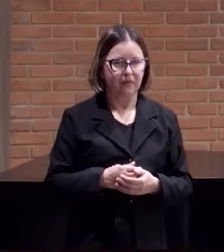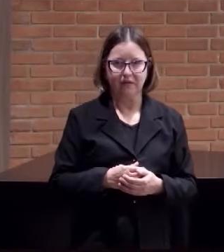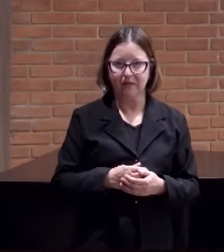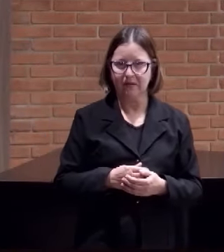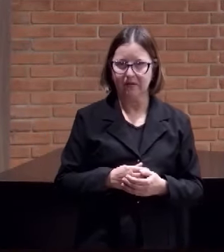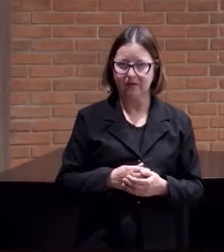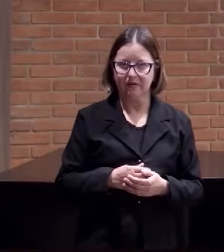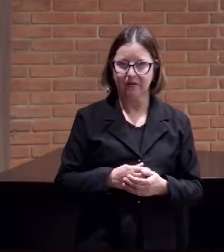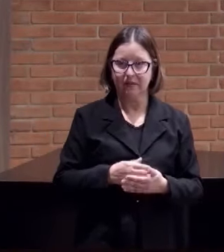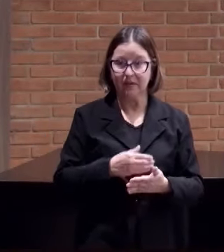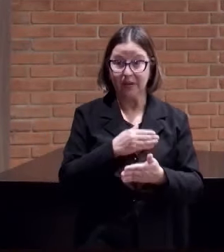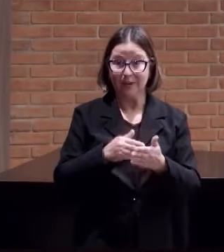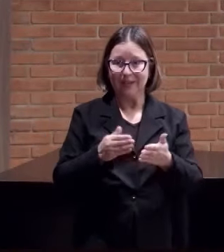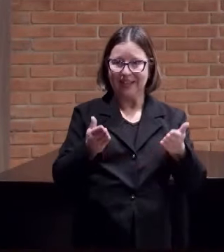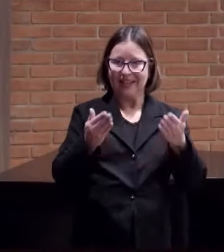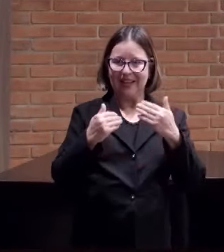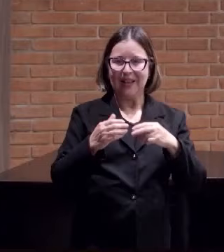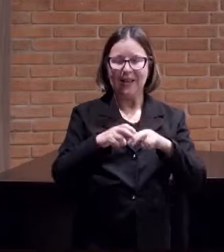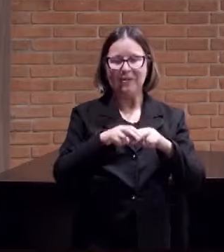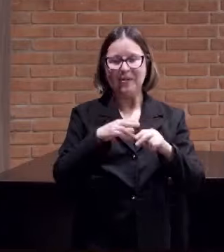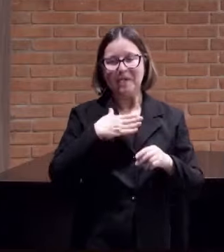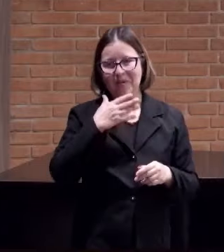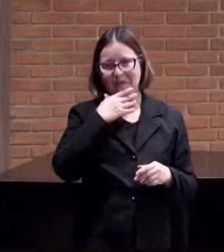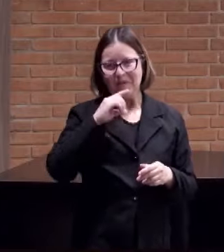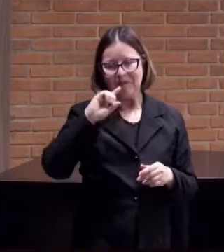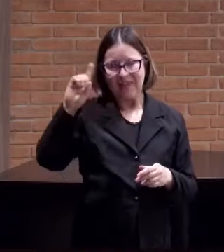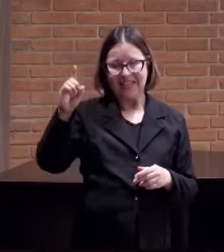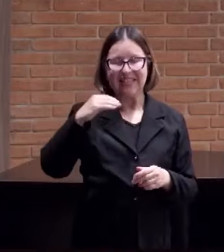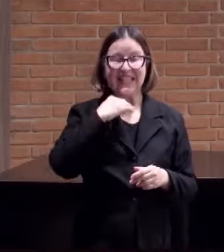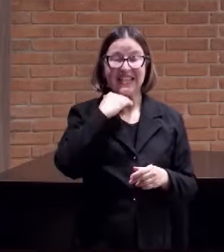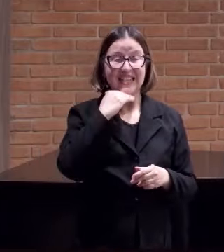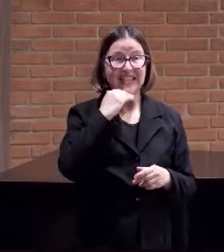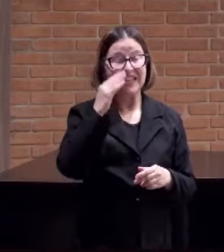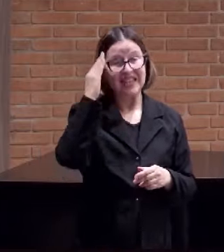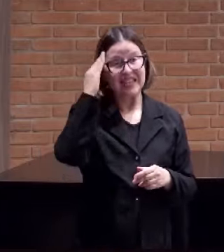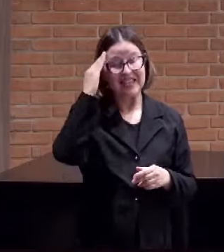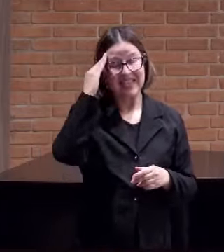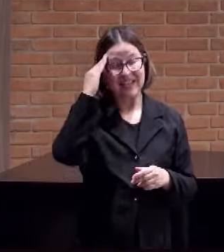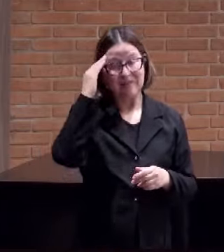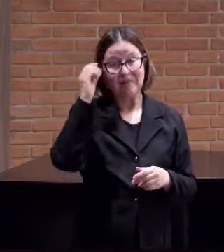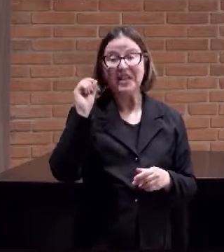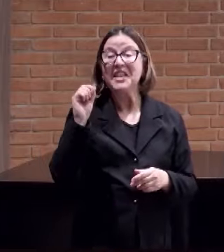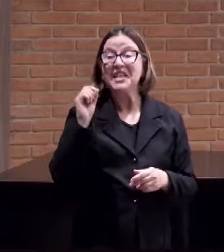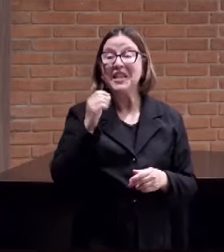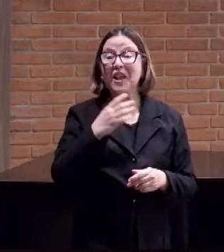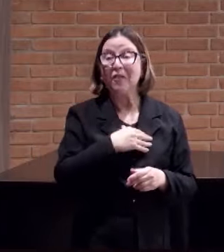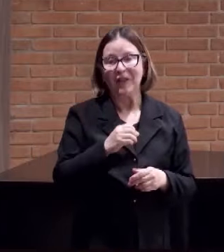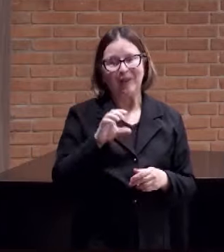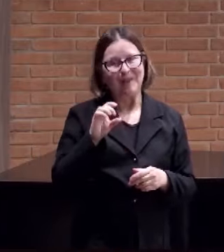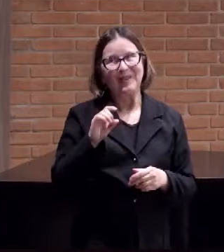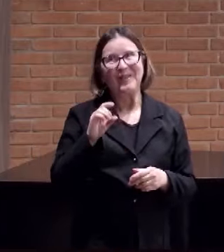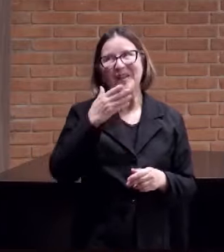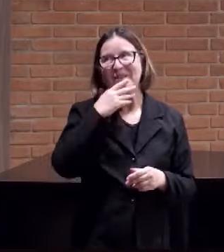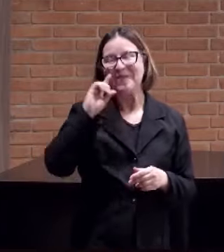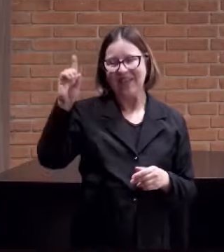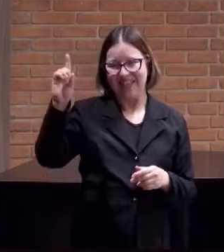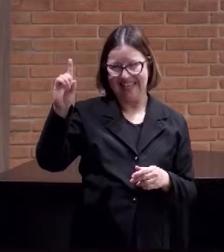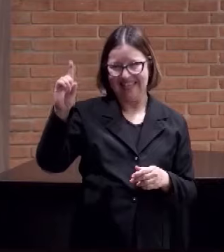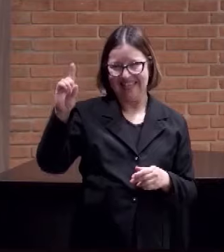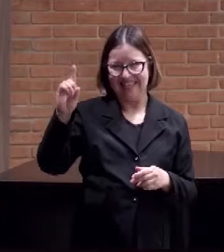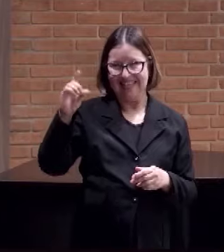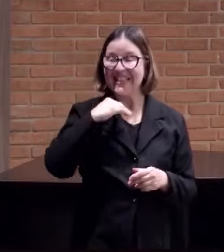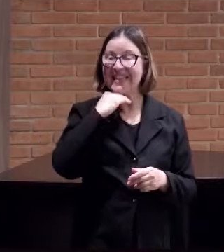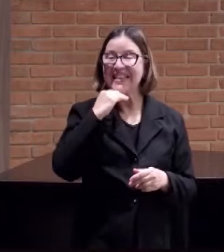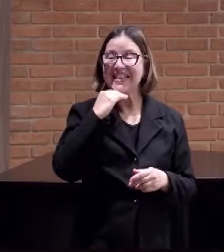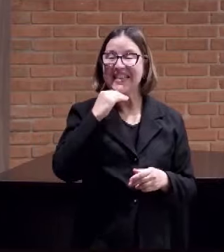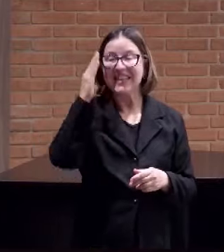Tudo me foi entregue por meu Pai. Ninguém sabe quem é o Filho, senão o Pai. E também ninguém sabe